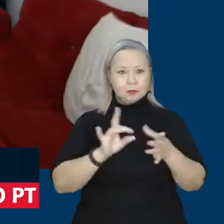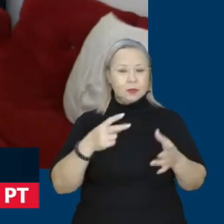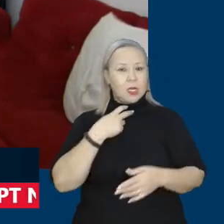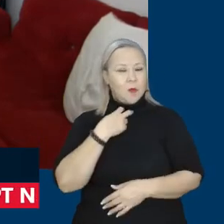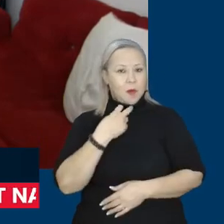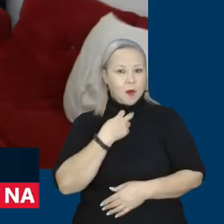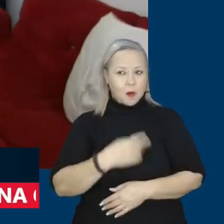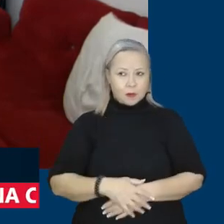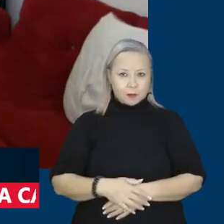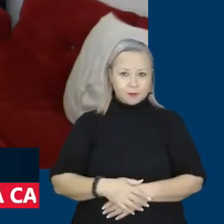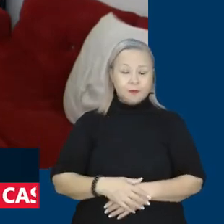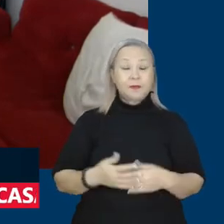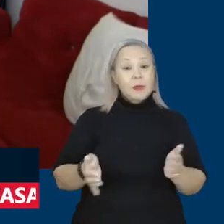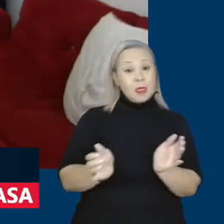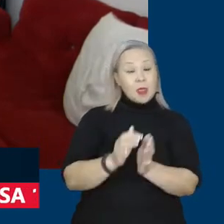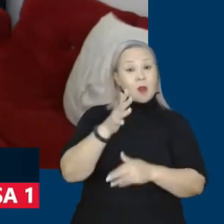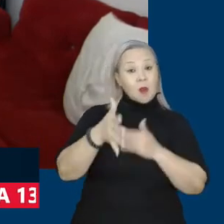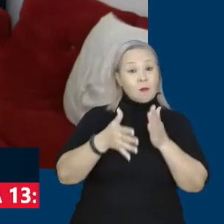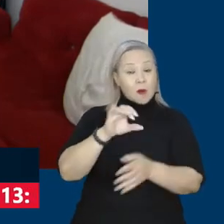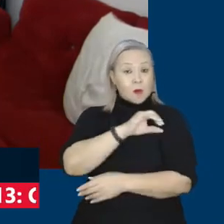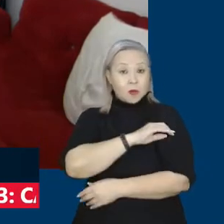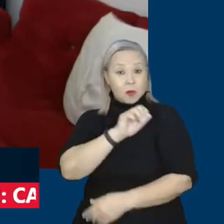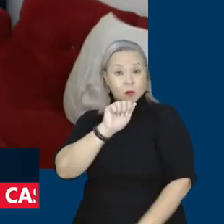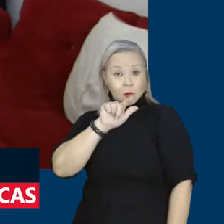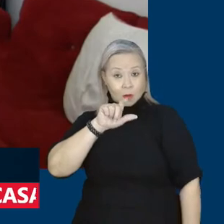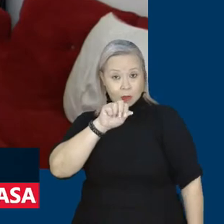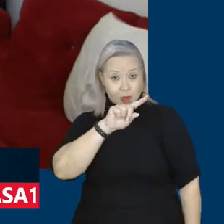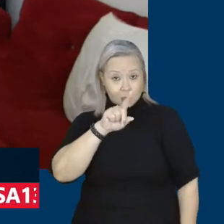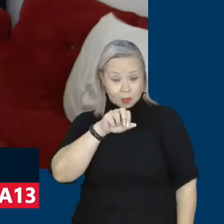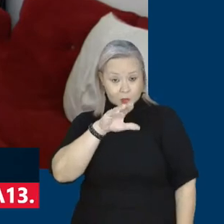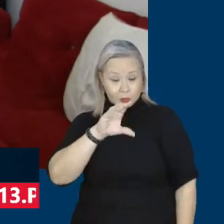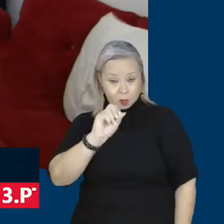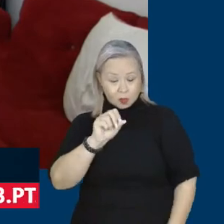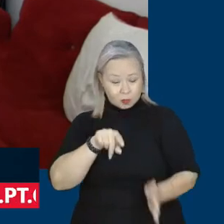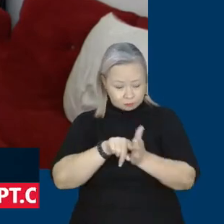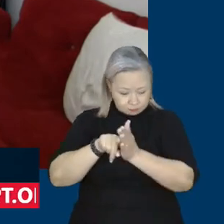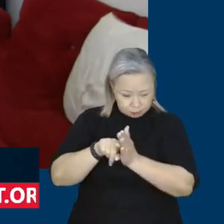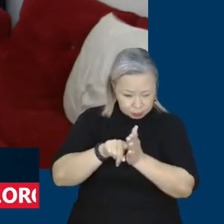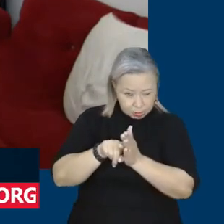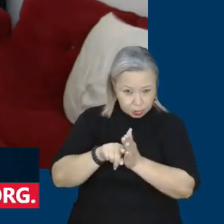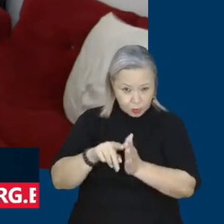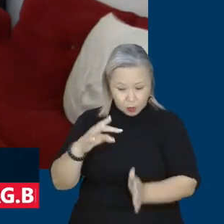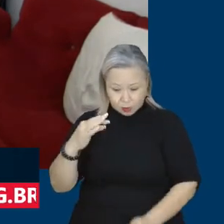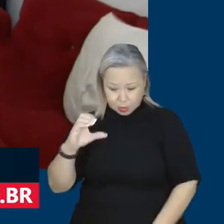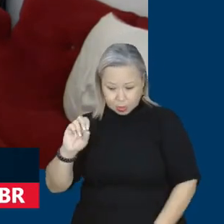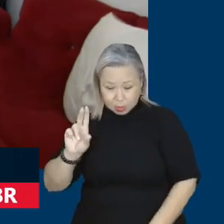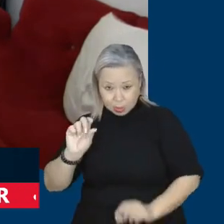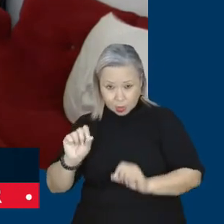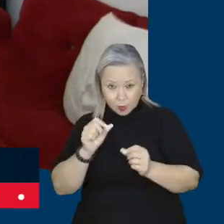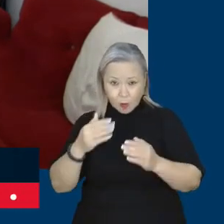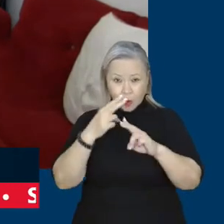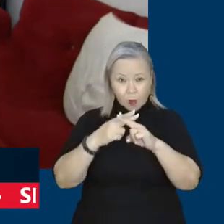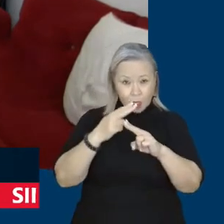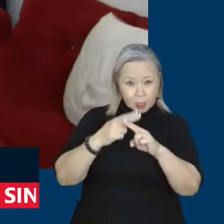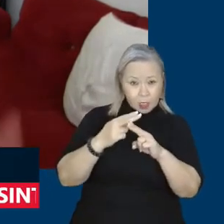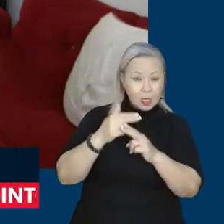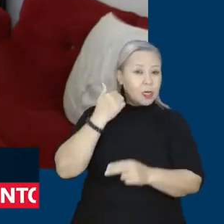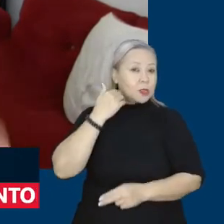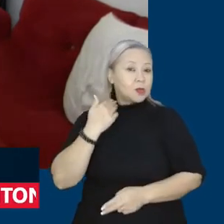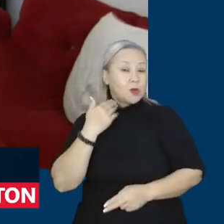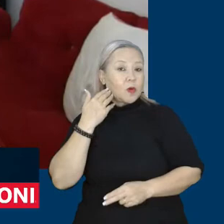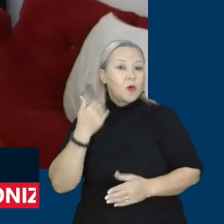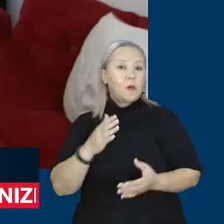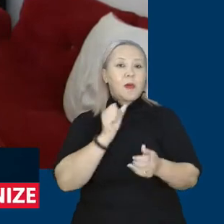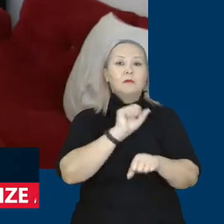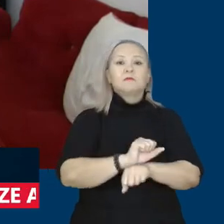Mercadante quando o Tribunal de Contas da União baixou A Lupa ali em cima da Caixa Econômica para ver o que que tava acontecendo o banco